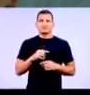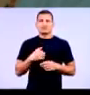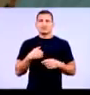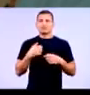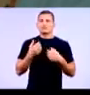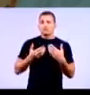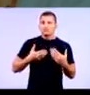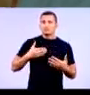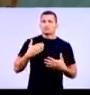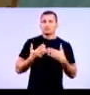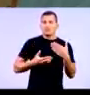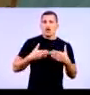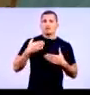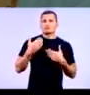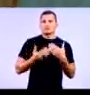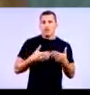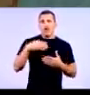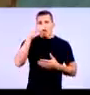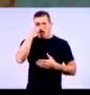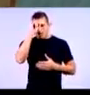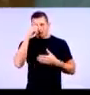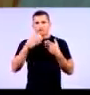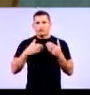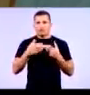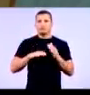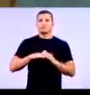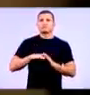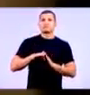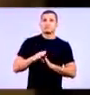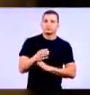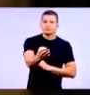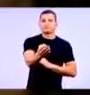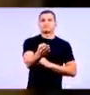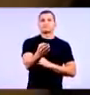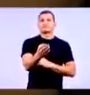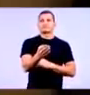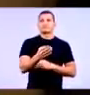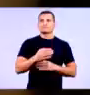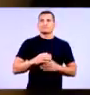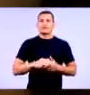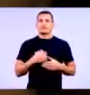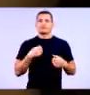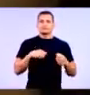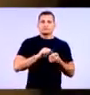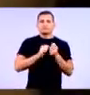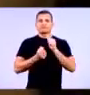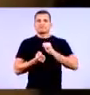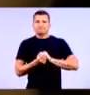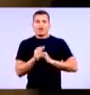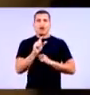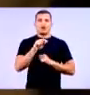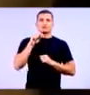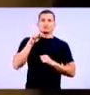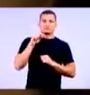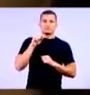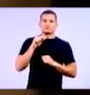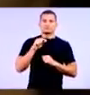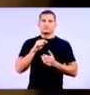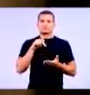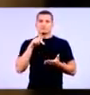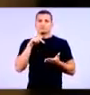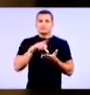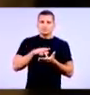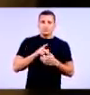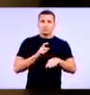vai aprendendo aos poucos, devagar, daqui a pouco você já está conhecendo. A tempo eu tive que me adequar, escolher realmente